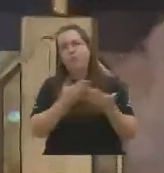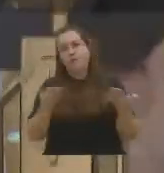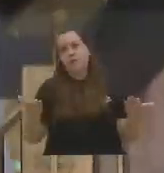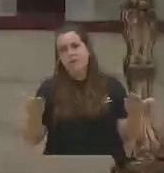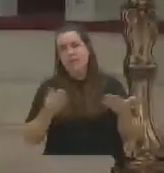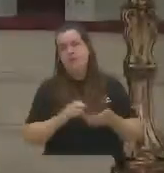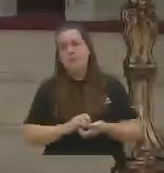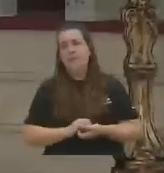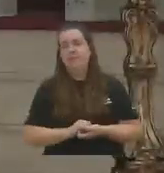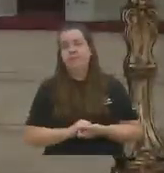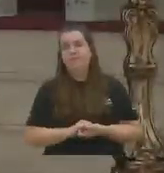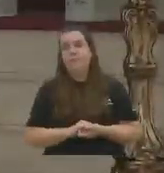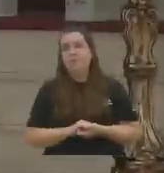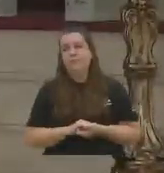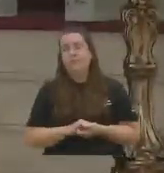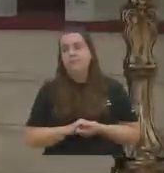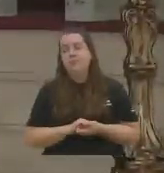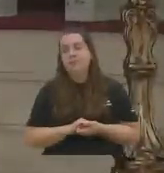por vós.